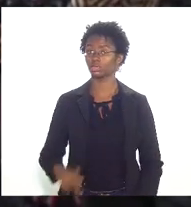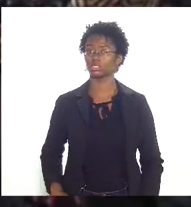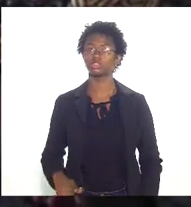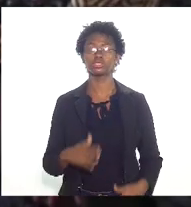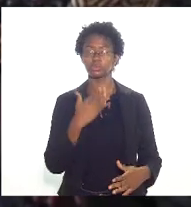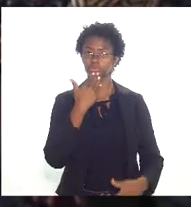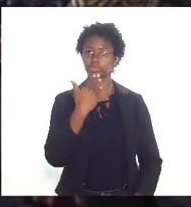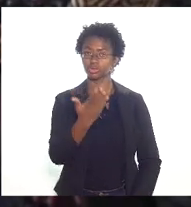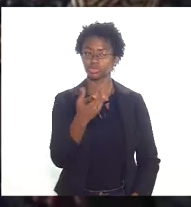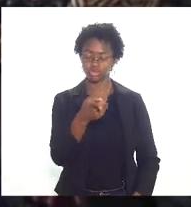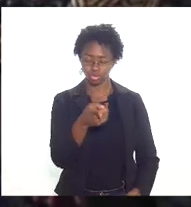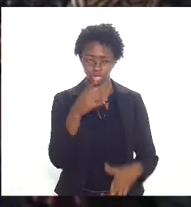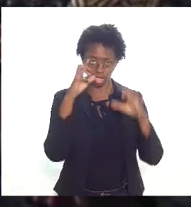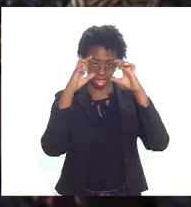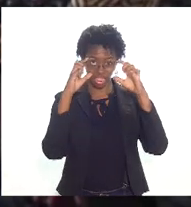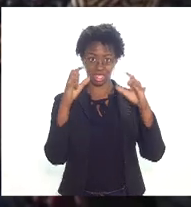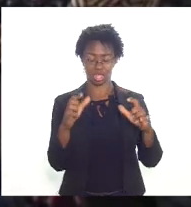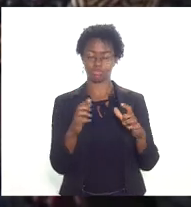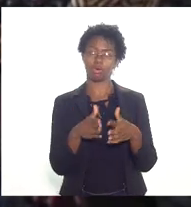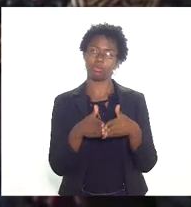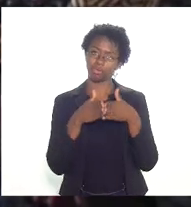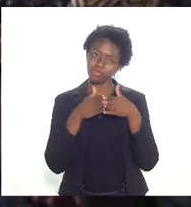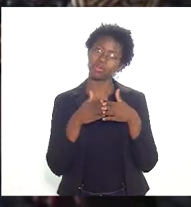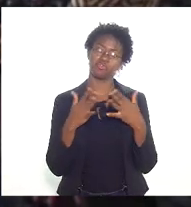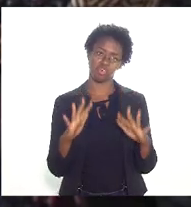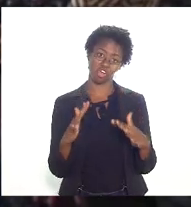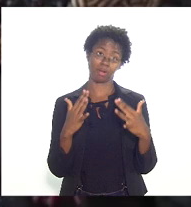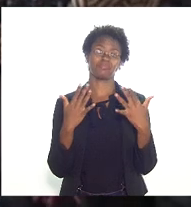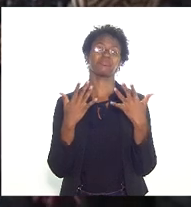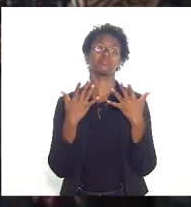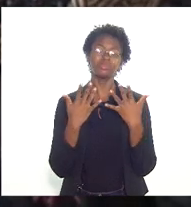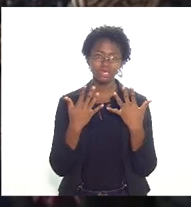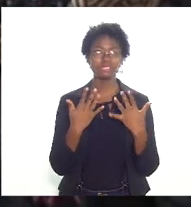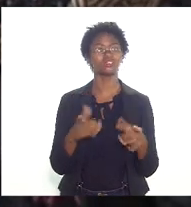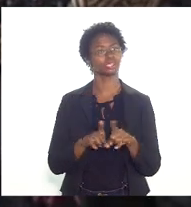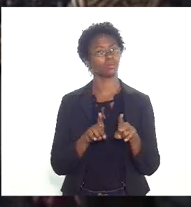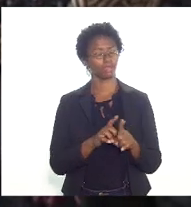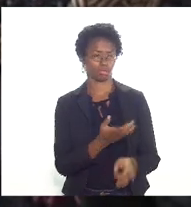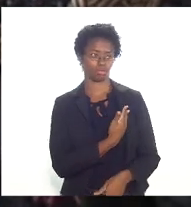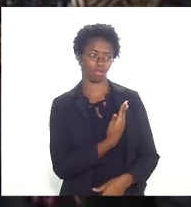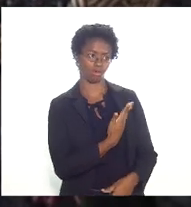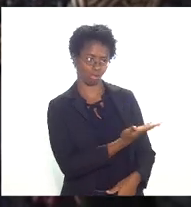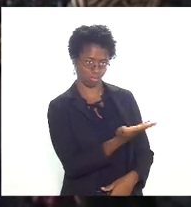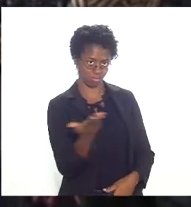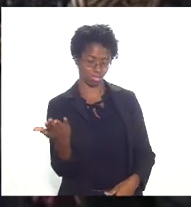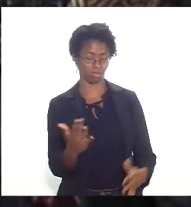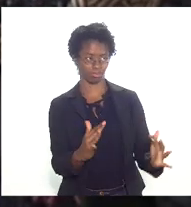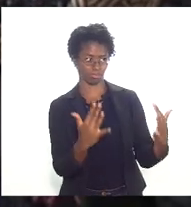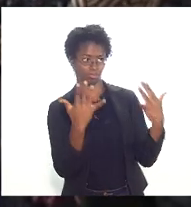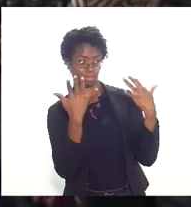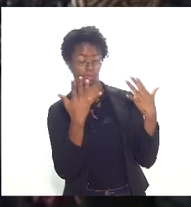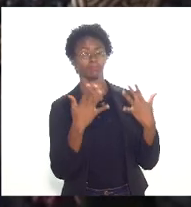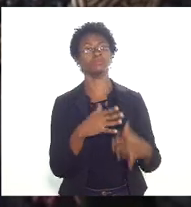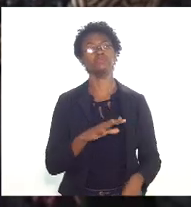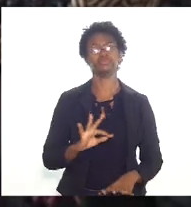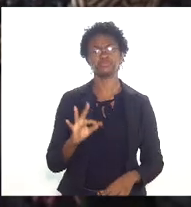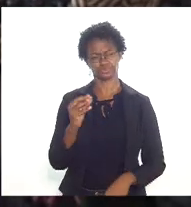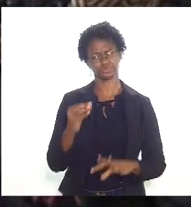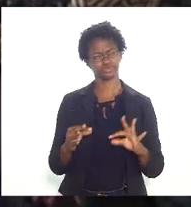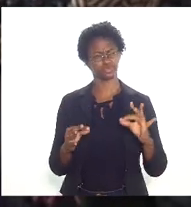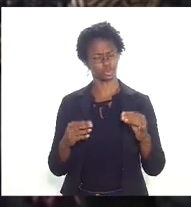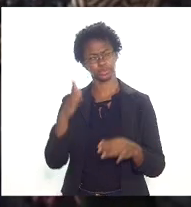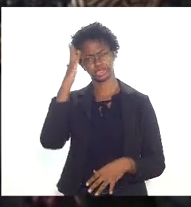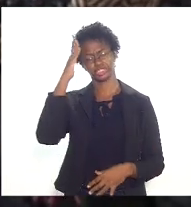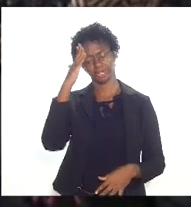atenção do Senhor e dos nobres colegas todo mundo sabe que nas últimas semanas